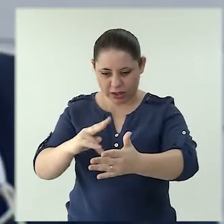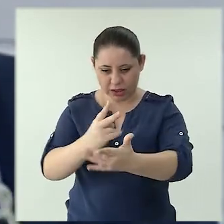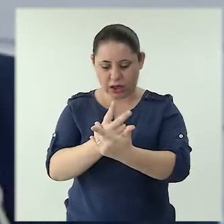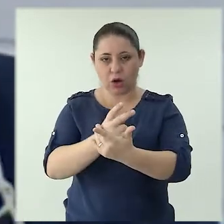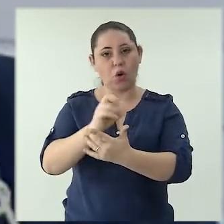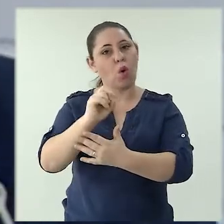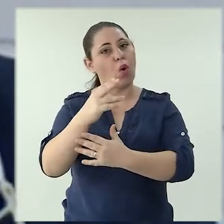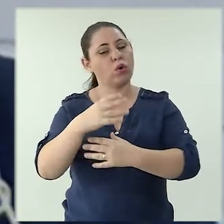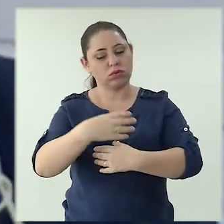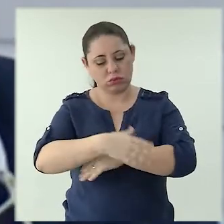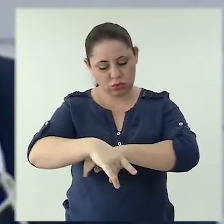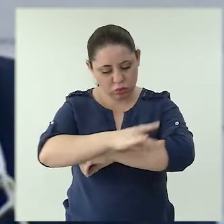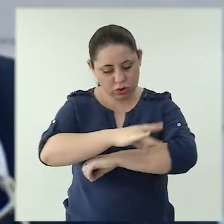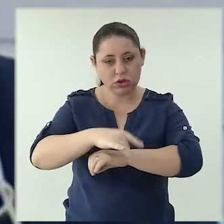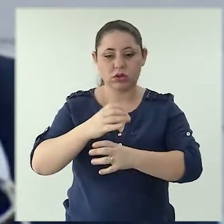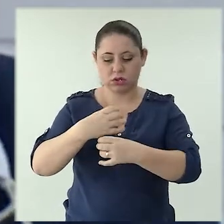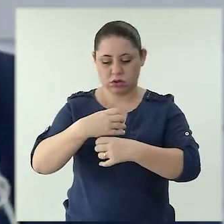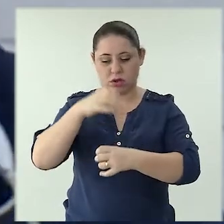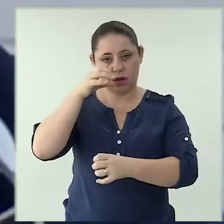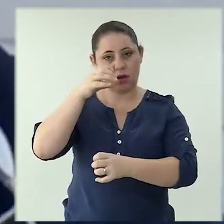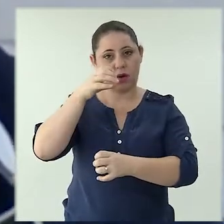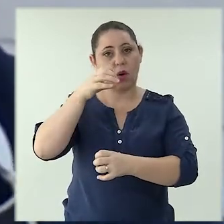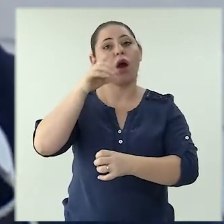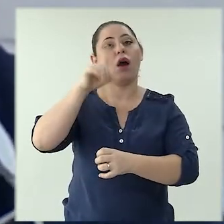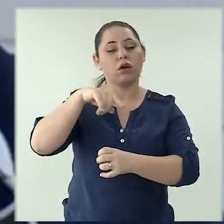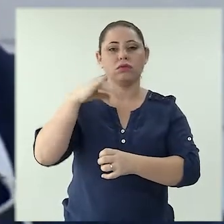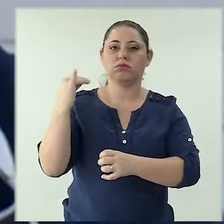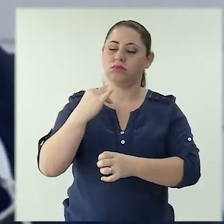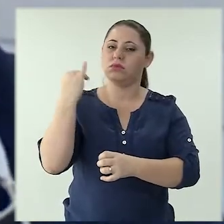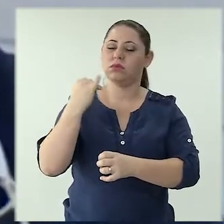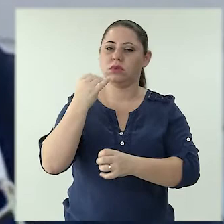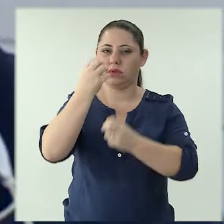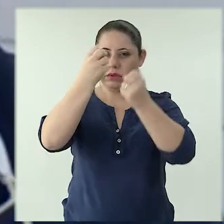informações que o engenheiro entender necessárias.